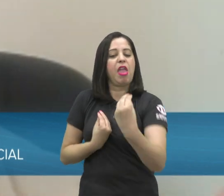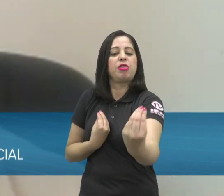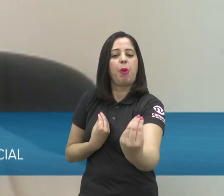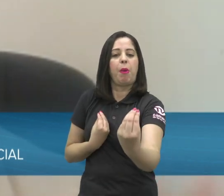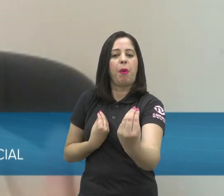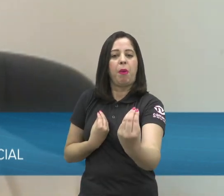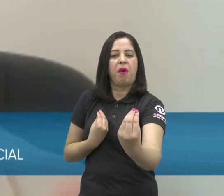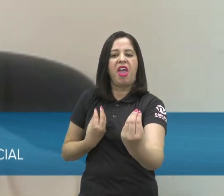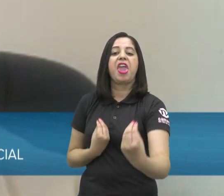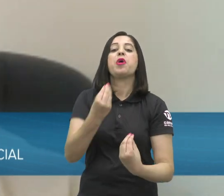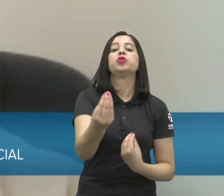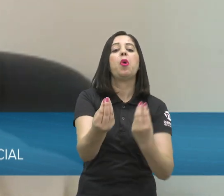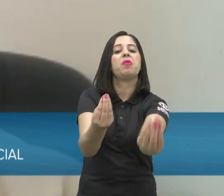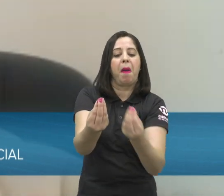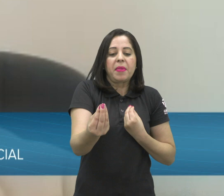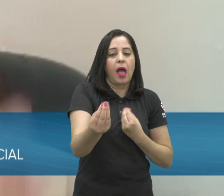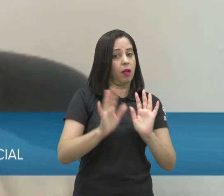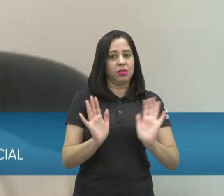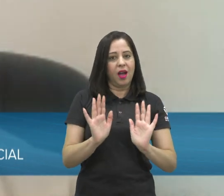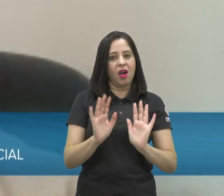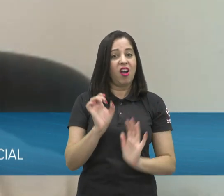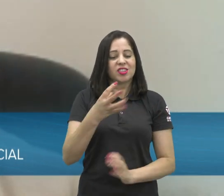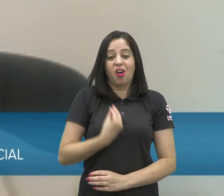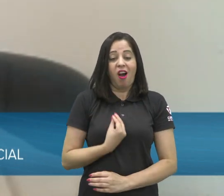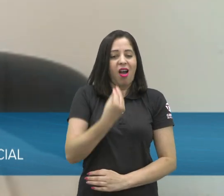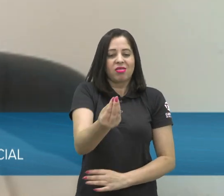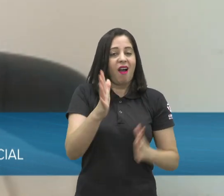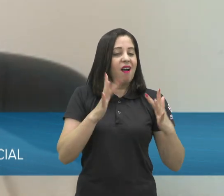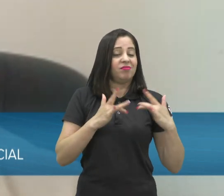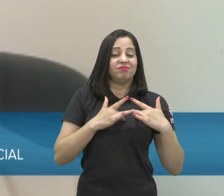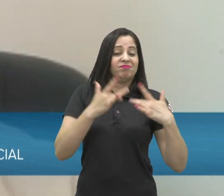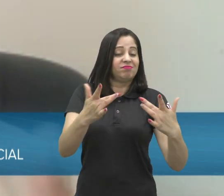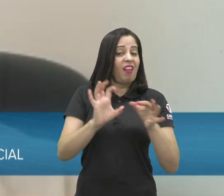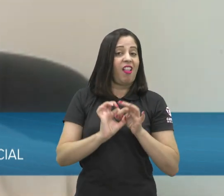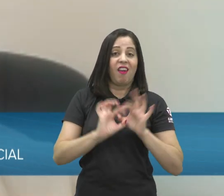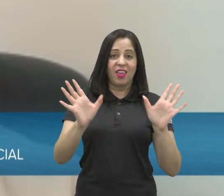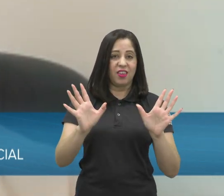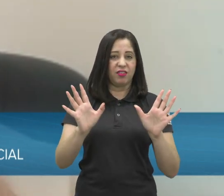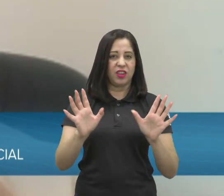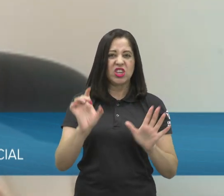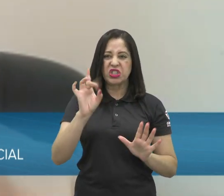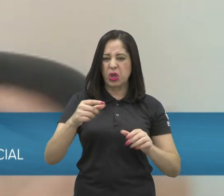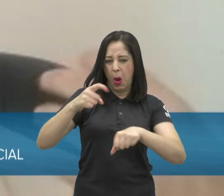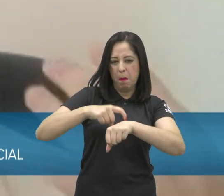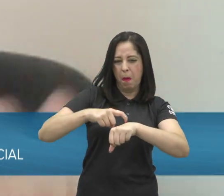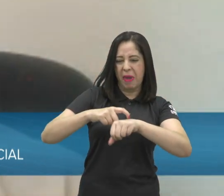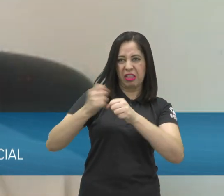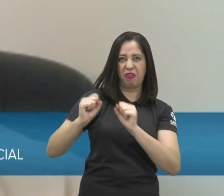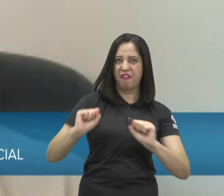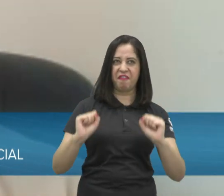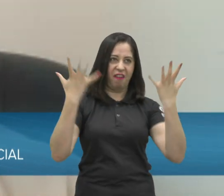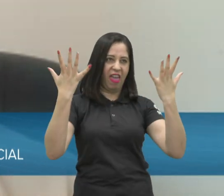Ou outros meses, não só em janeiro e novembro e dezembro, são datas mais propensas das festas, e essa